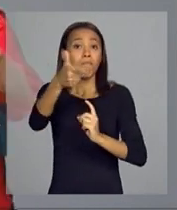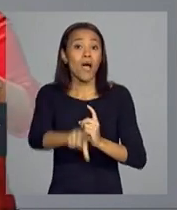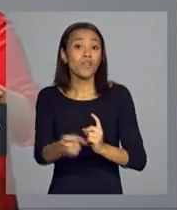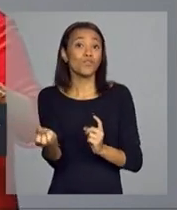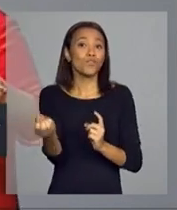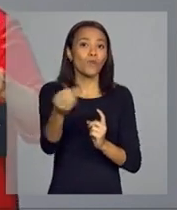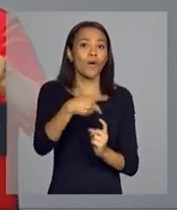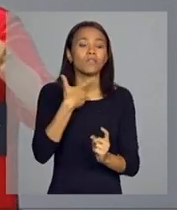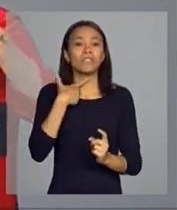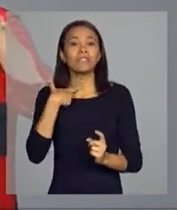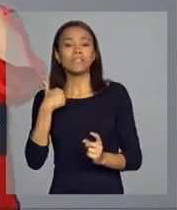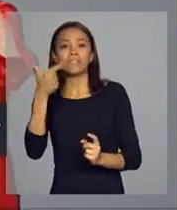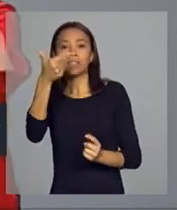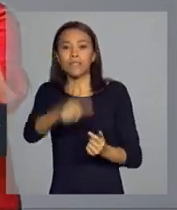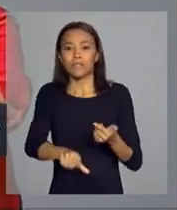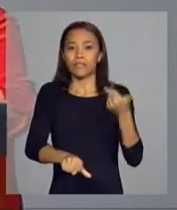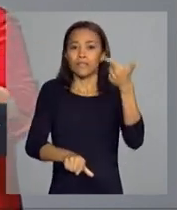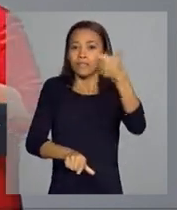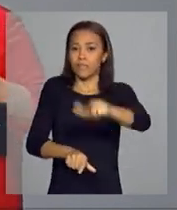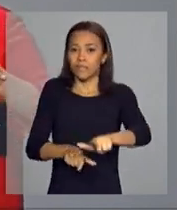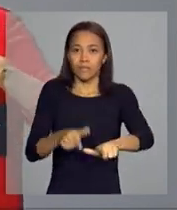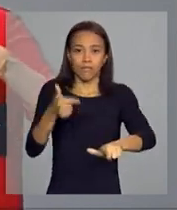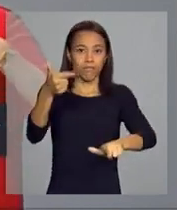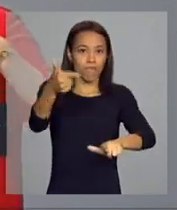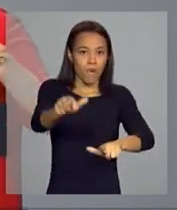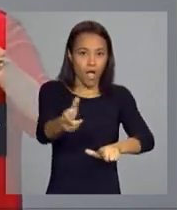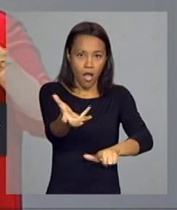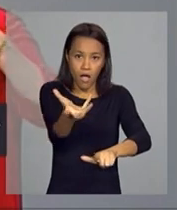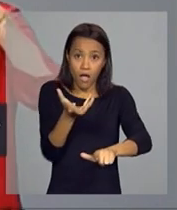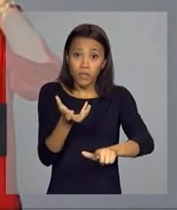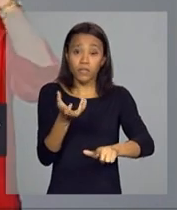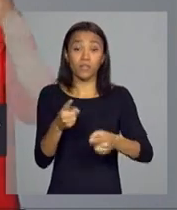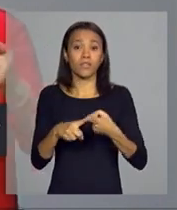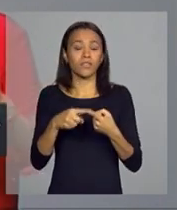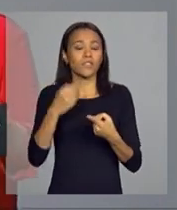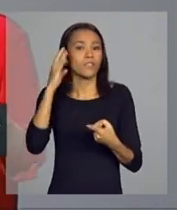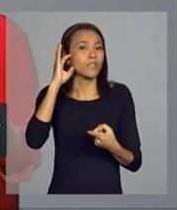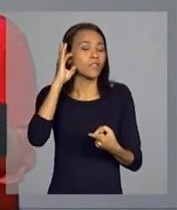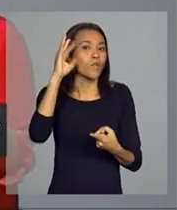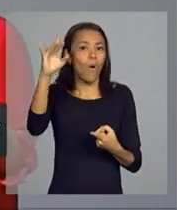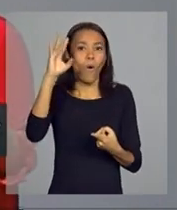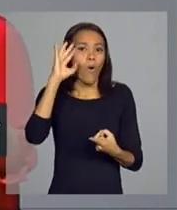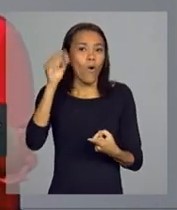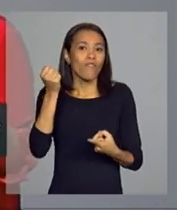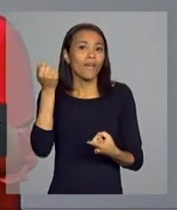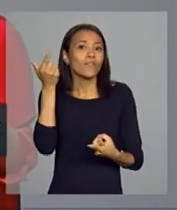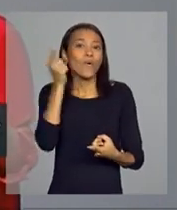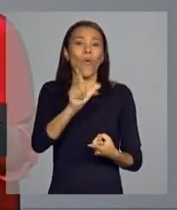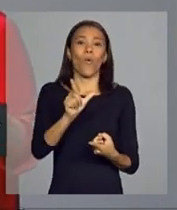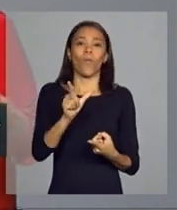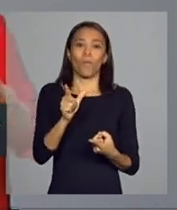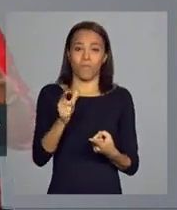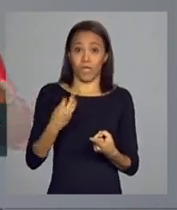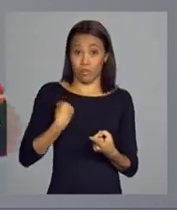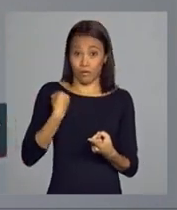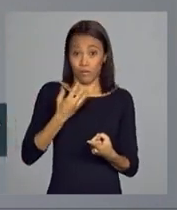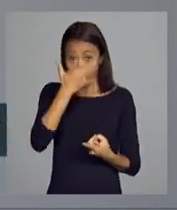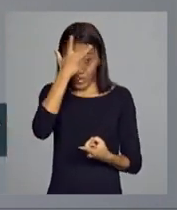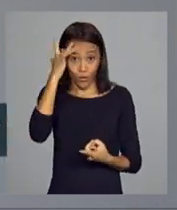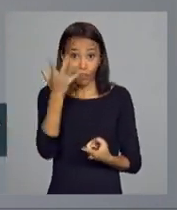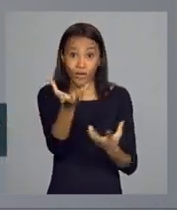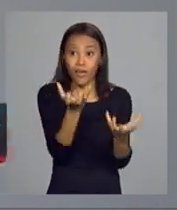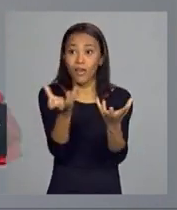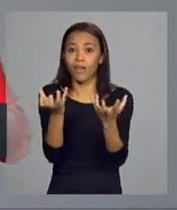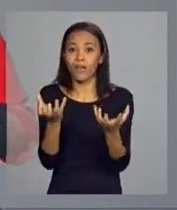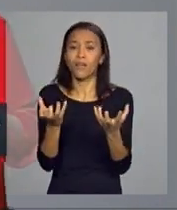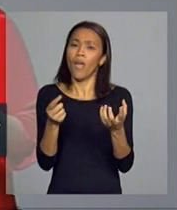novos anseios, novos desejos, novas aspirações vão aparecer para as pessoas. E é isso